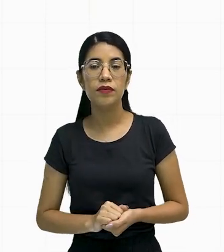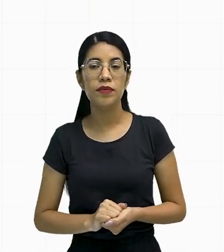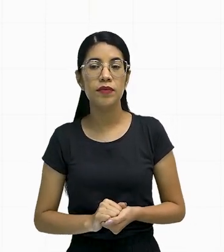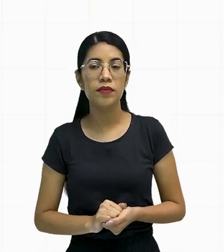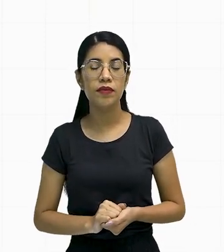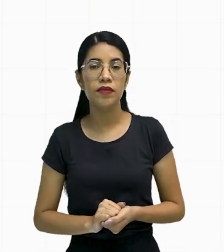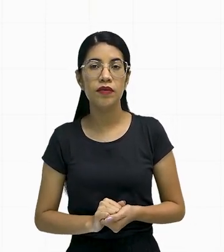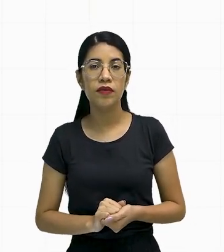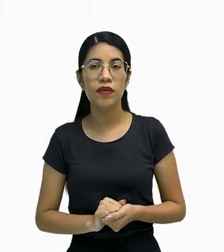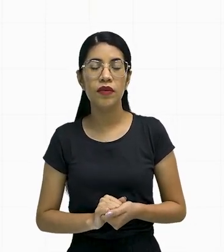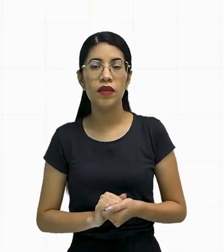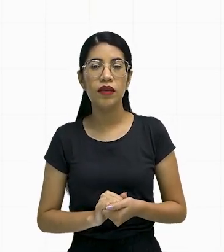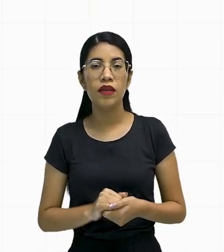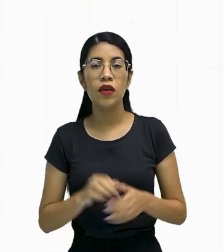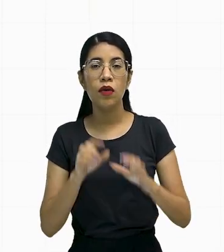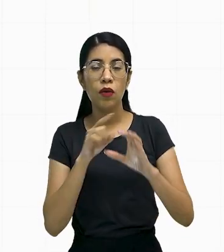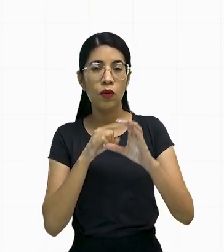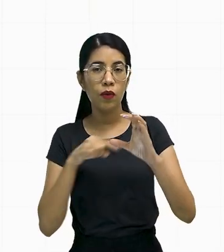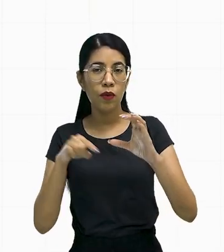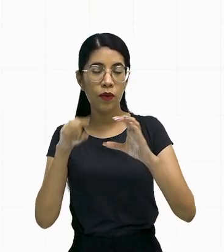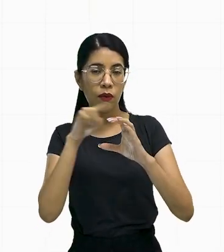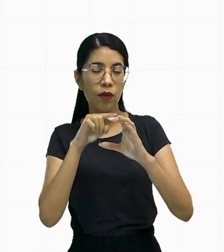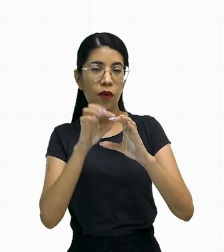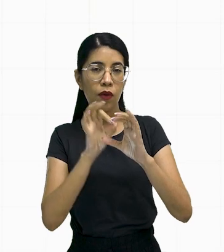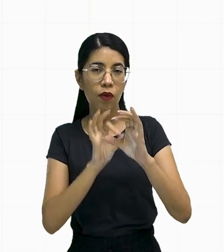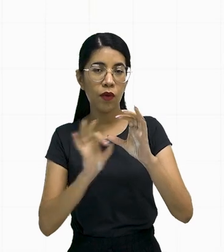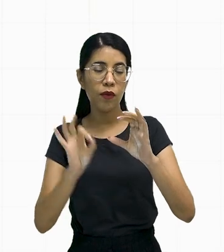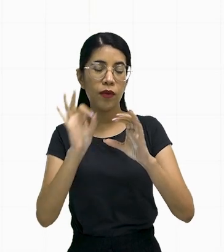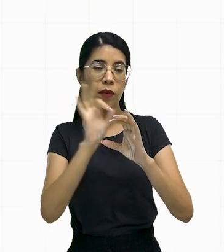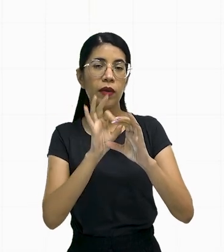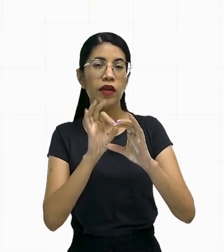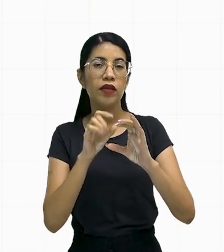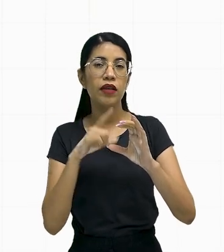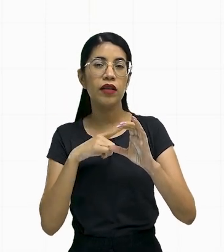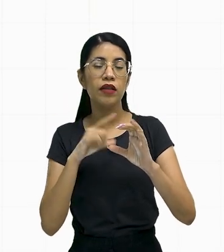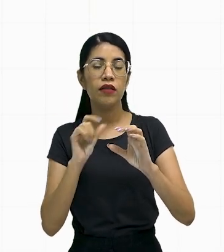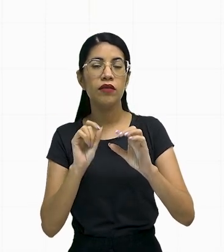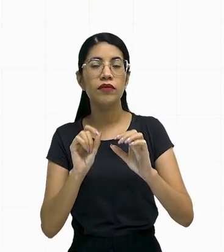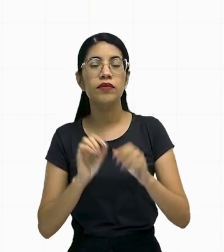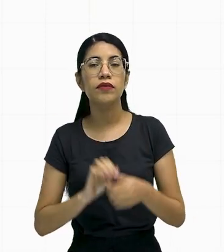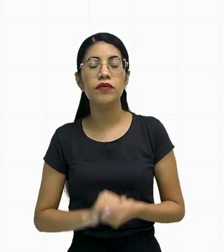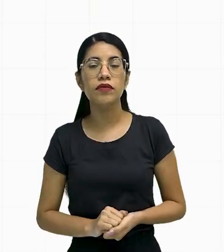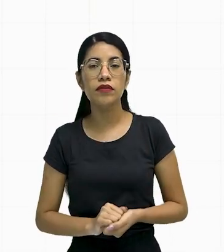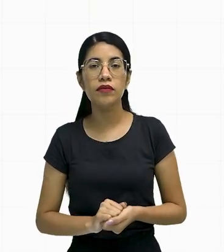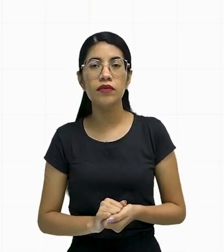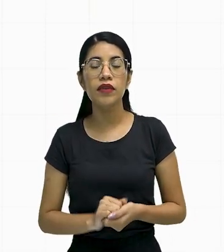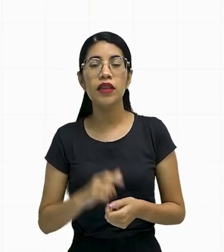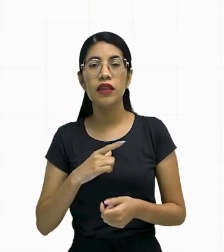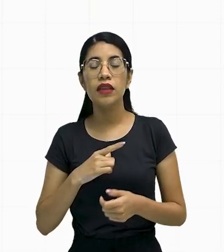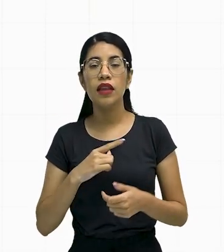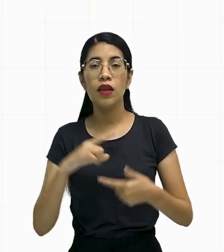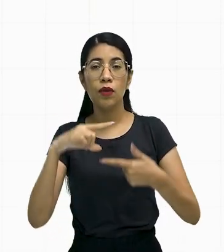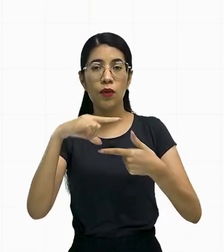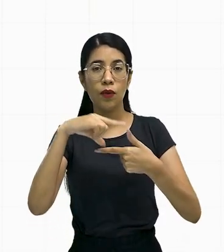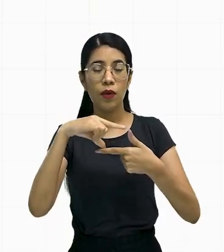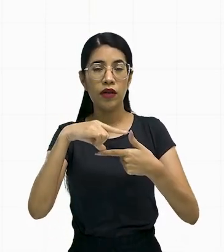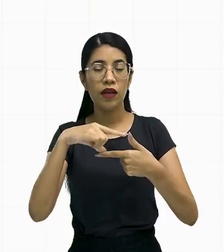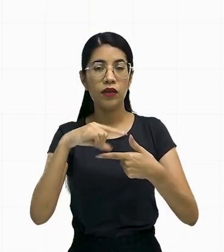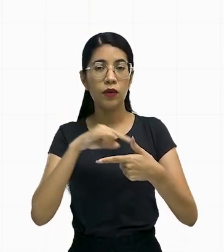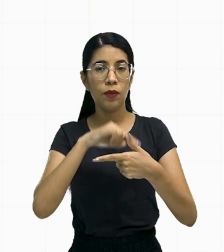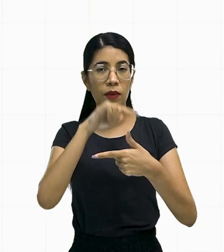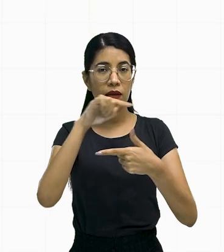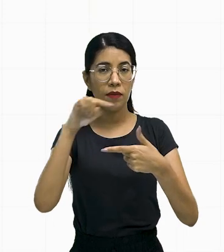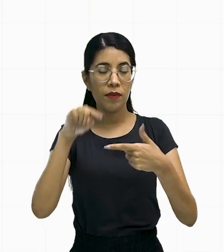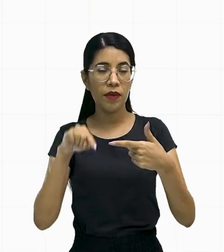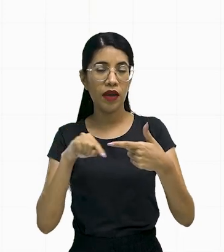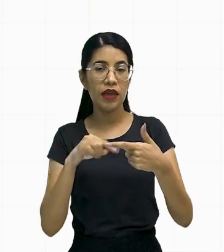é o comprimento de um círculo no qual foi inscrito, um quadrado de lado 4